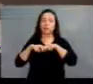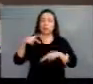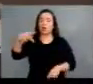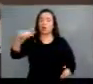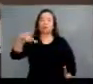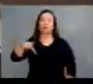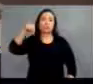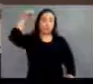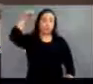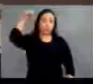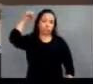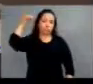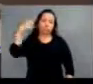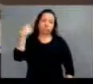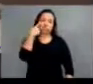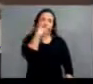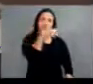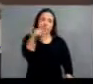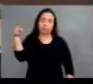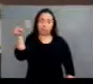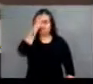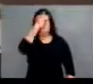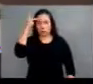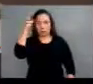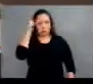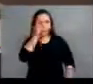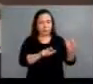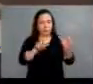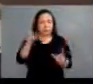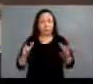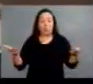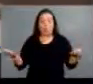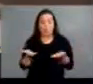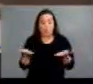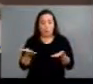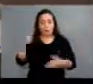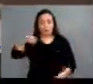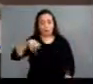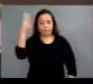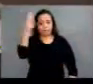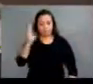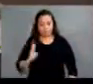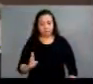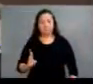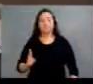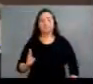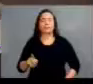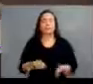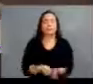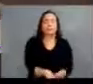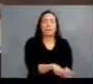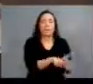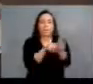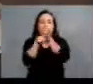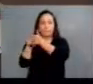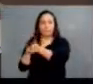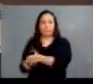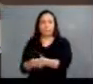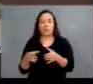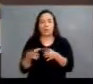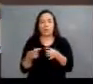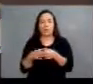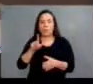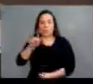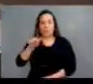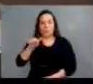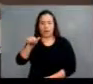orientação sexual. Temos hoje, aqui no Brasil, de acordo com o Grupo Gay